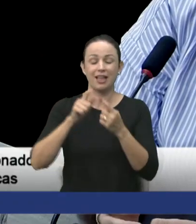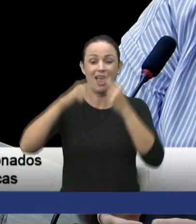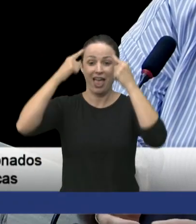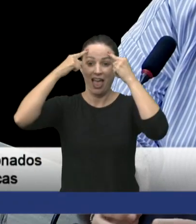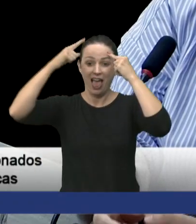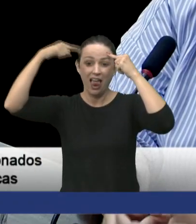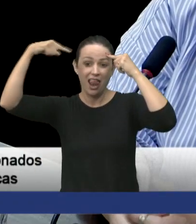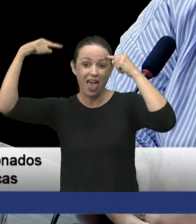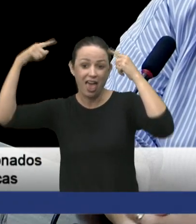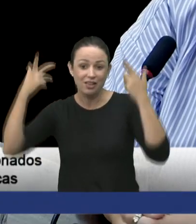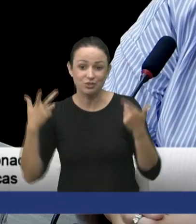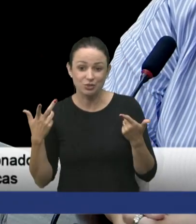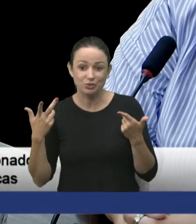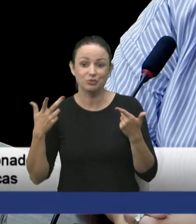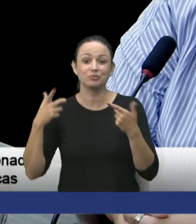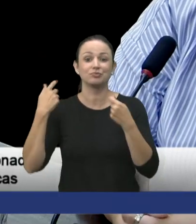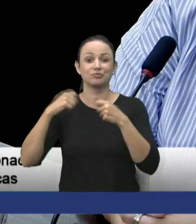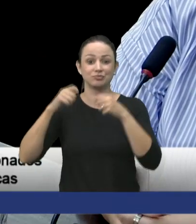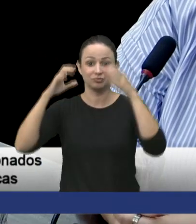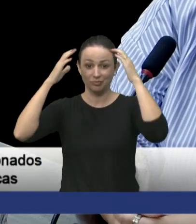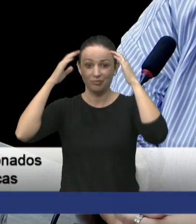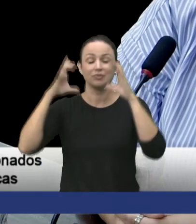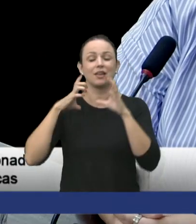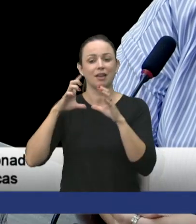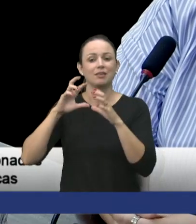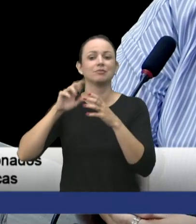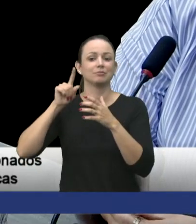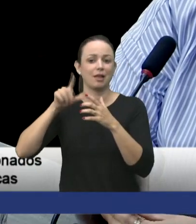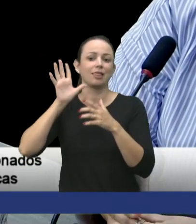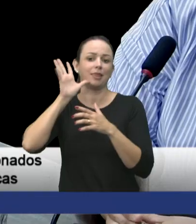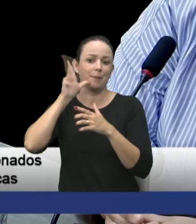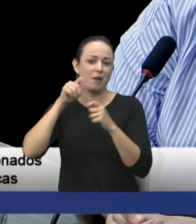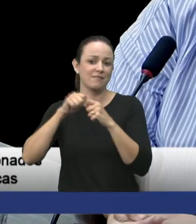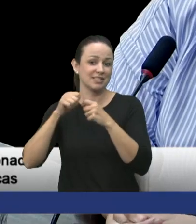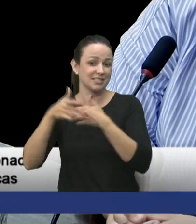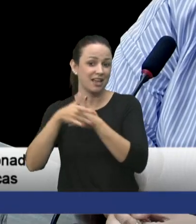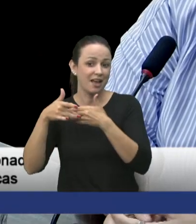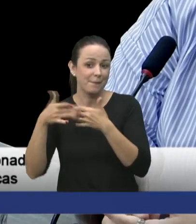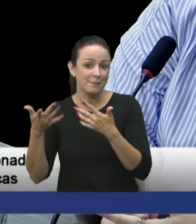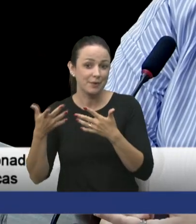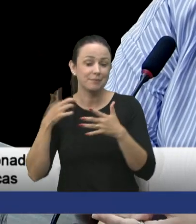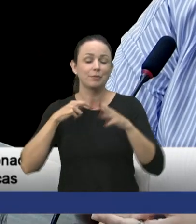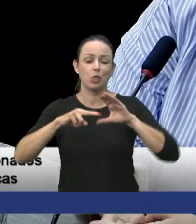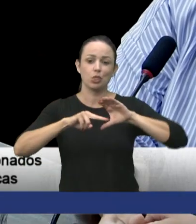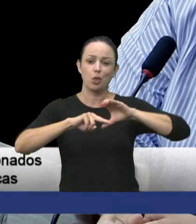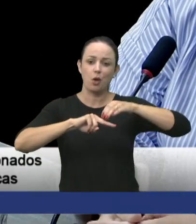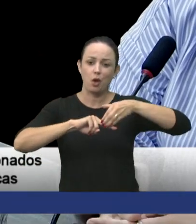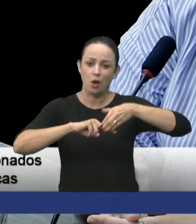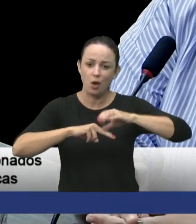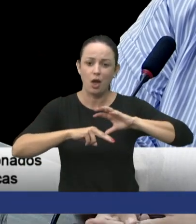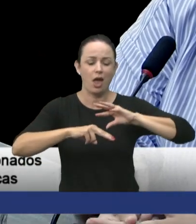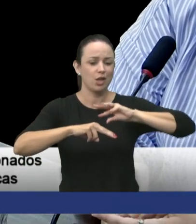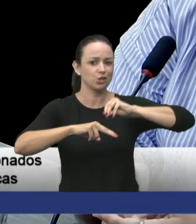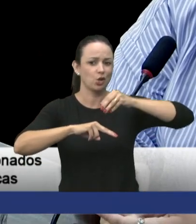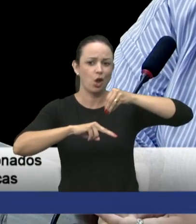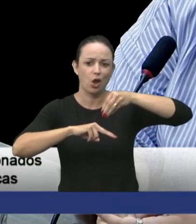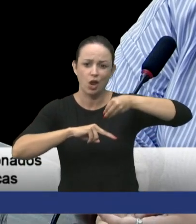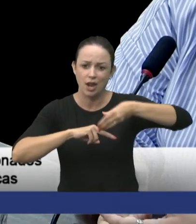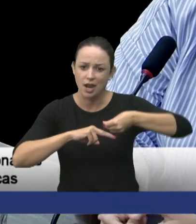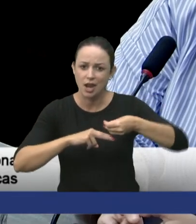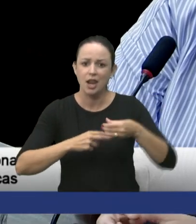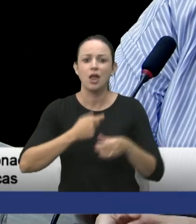eletroencefalograma, que tem que ser via cross pelo estado, por isso que demora. Tomografia, ressonância magnética,